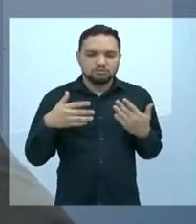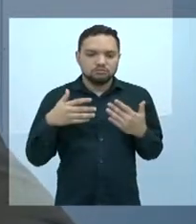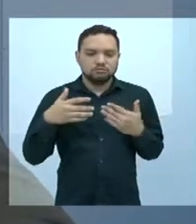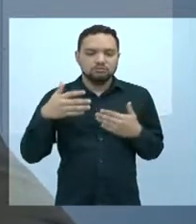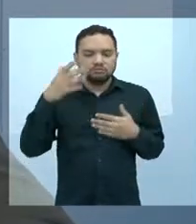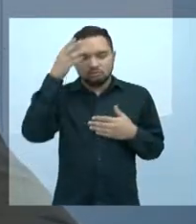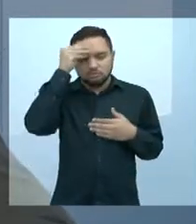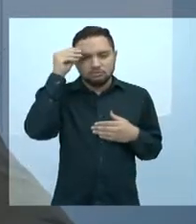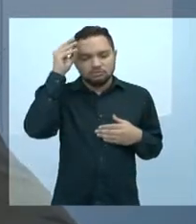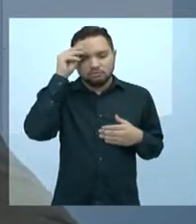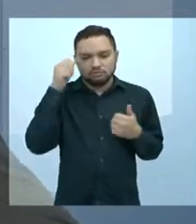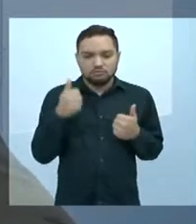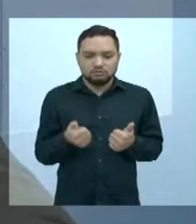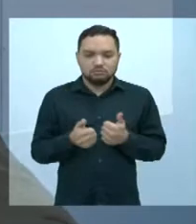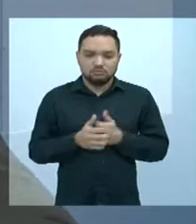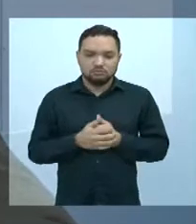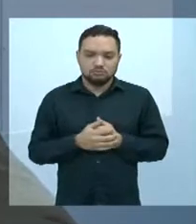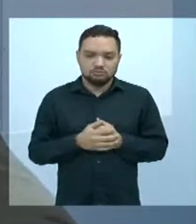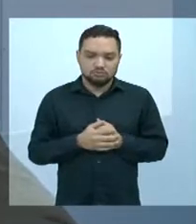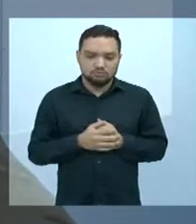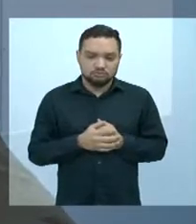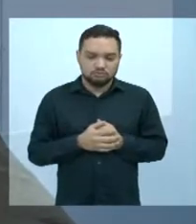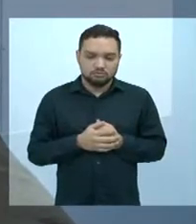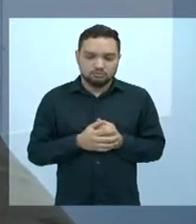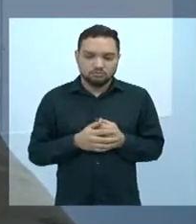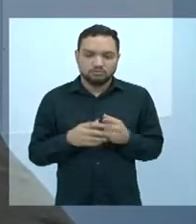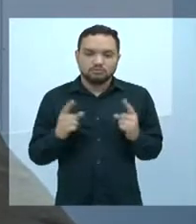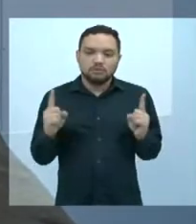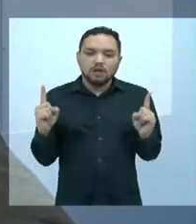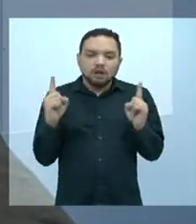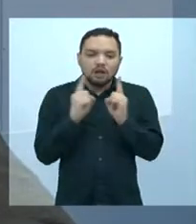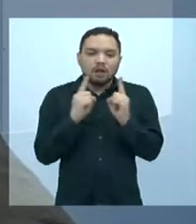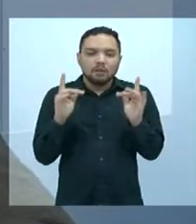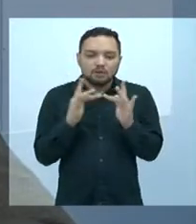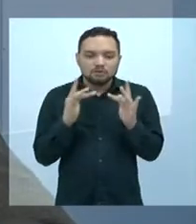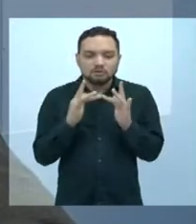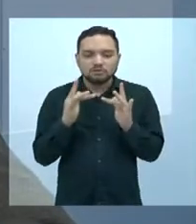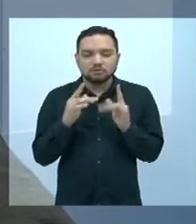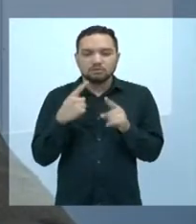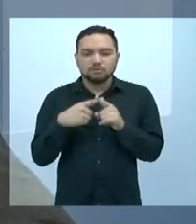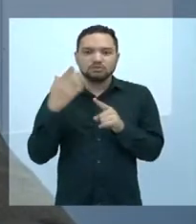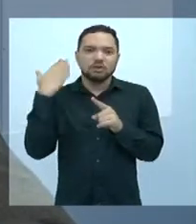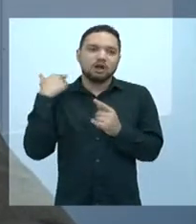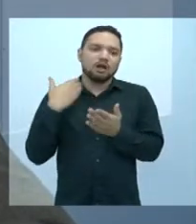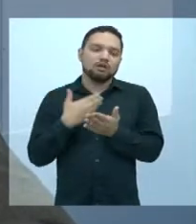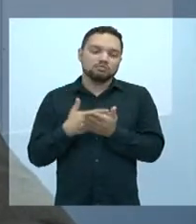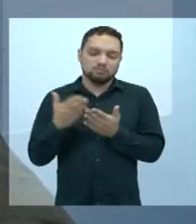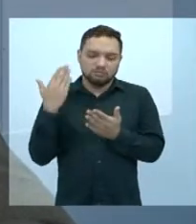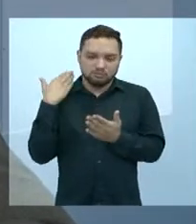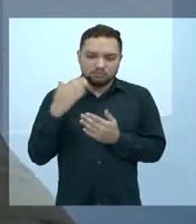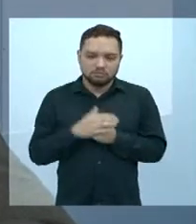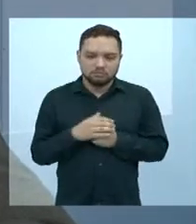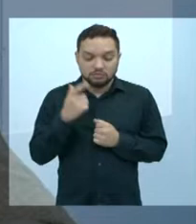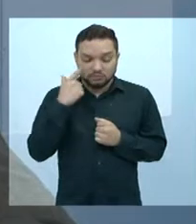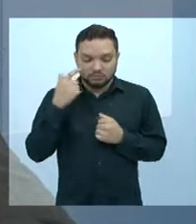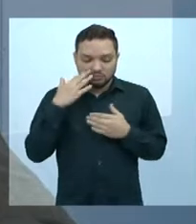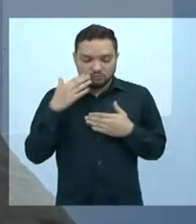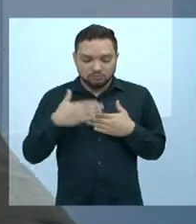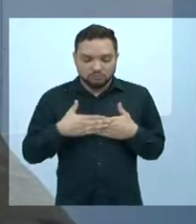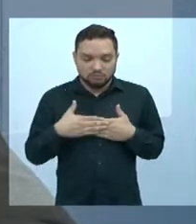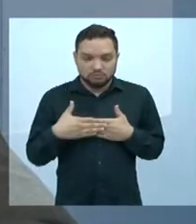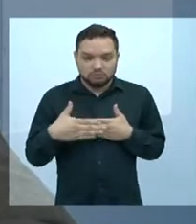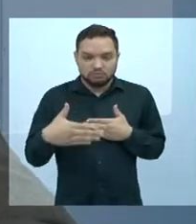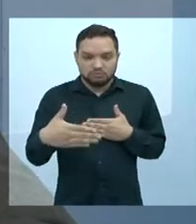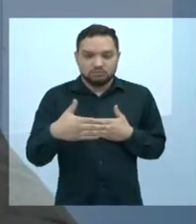essa aproximação não nasceu do nada. Agora, vamos ver o que vai acontecer daqui para frente. Eu só